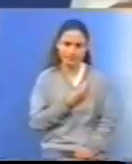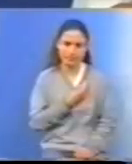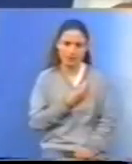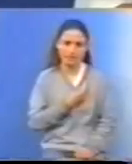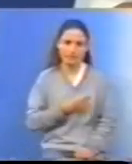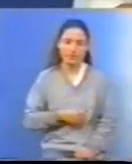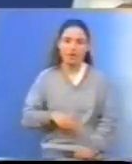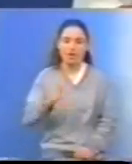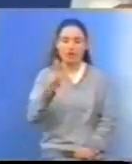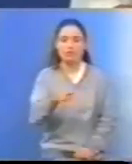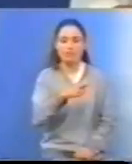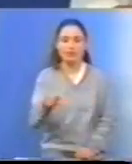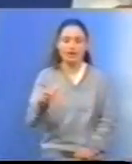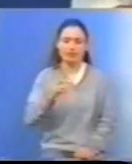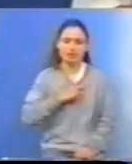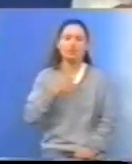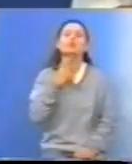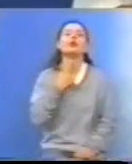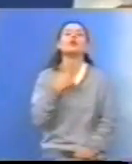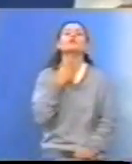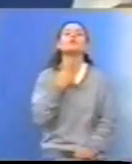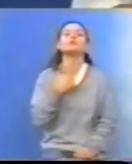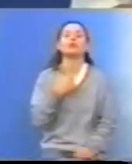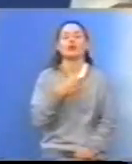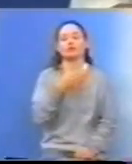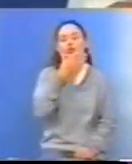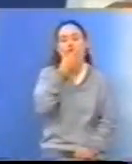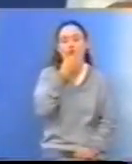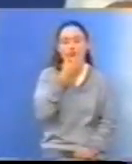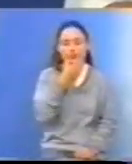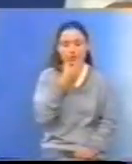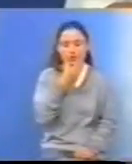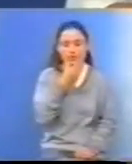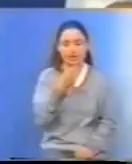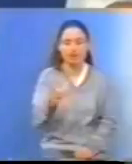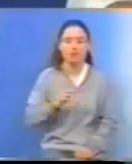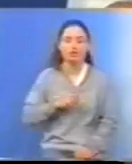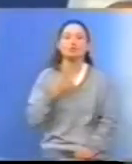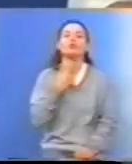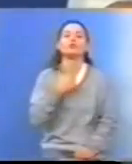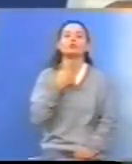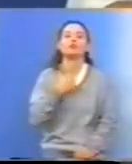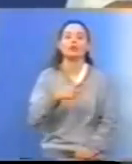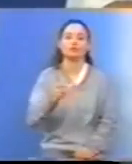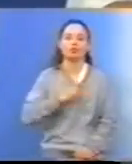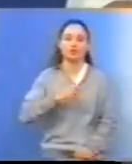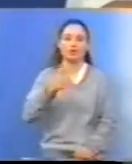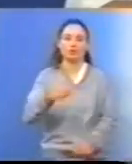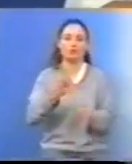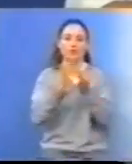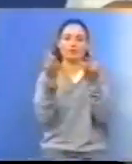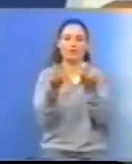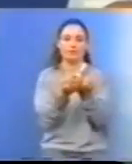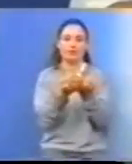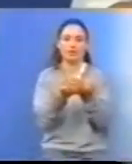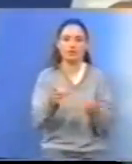filhos. Mas eu sentia que o Senhor me chamava para outra coisa. Nem posso dizer